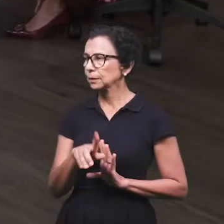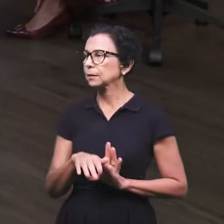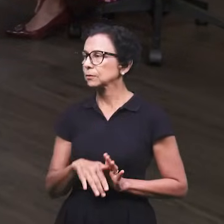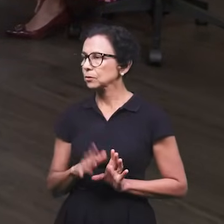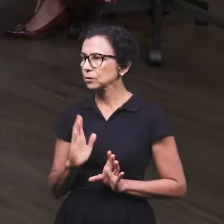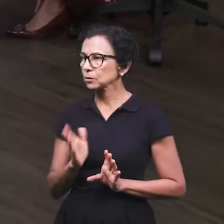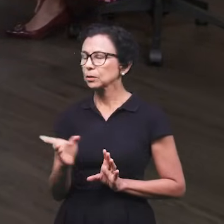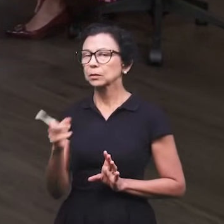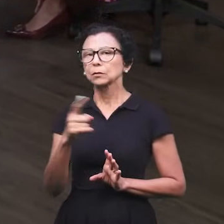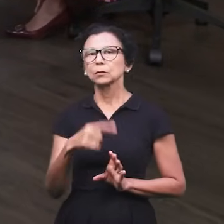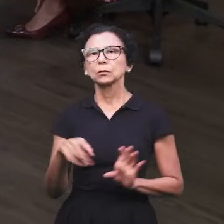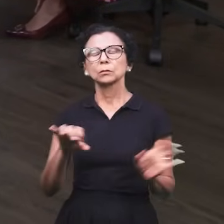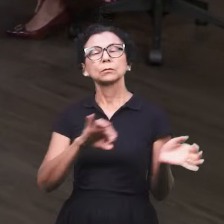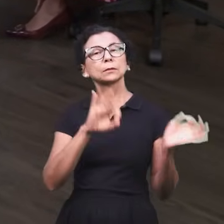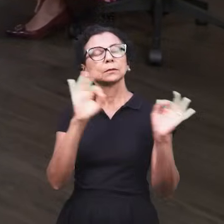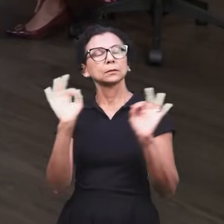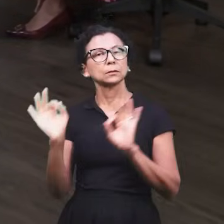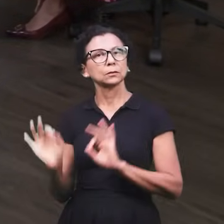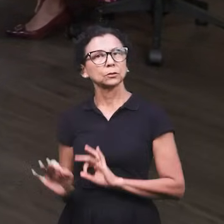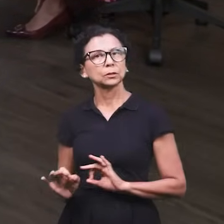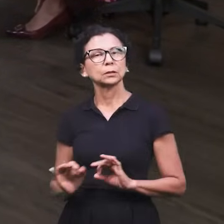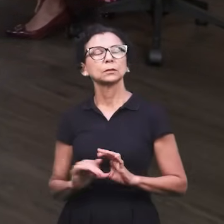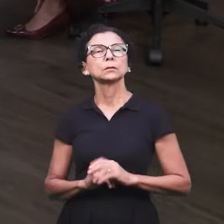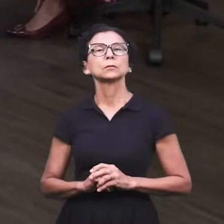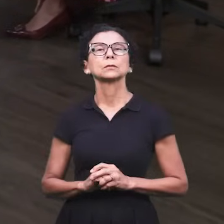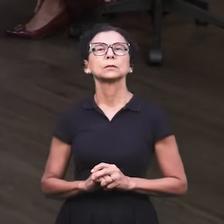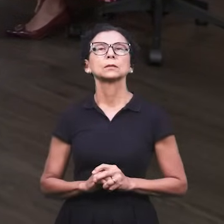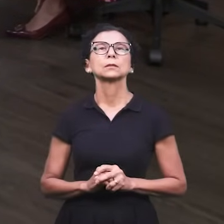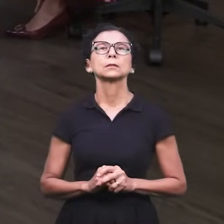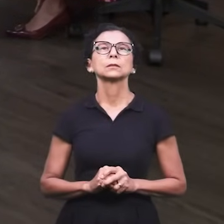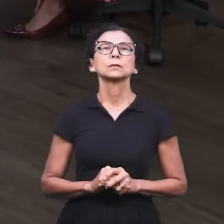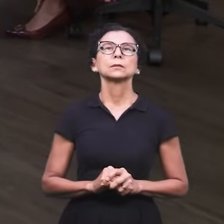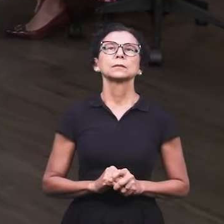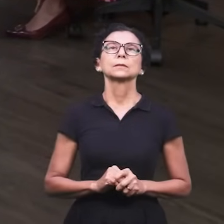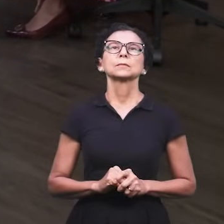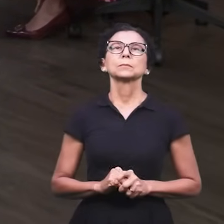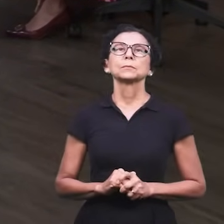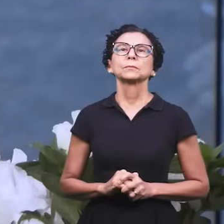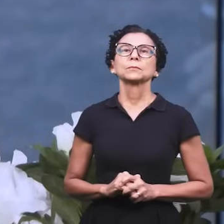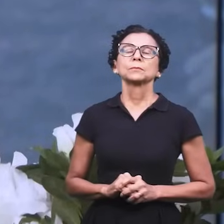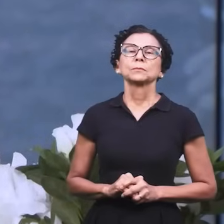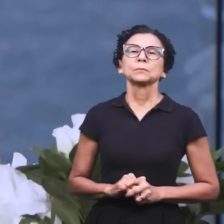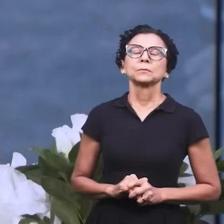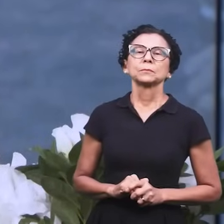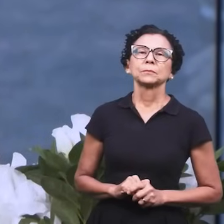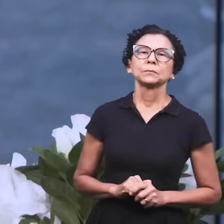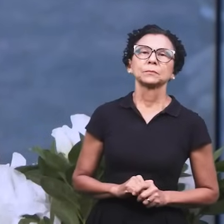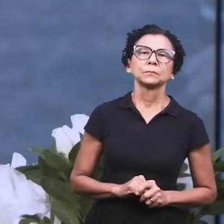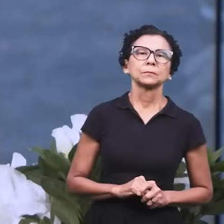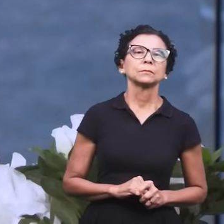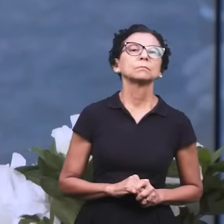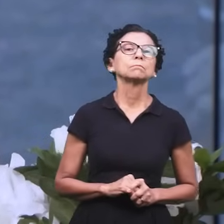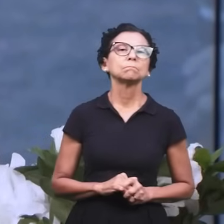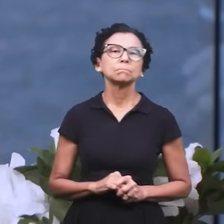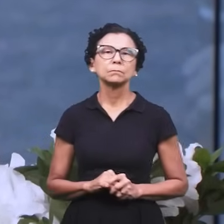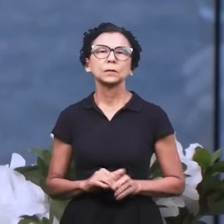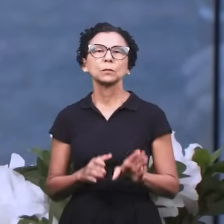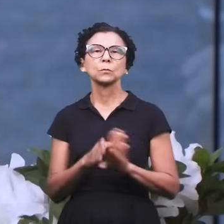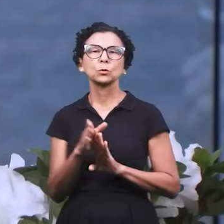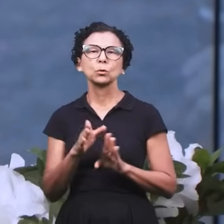os que estão nos assistindo, participando, têm ou estão recebendo instruções